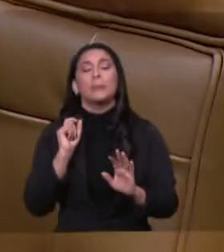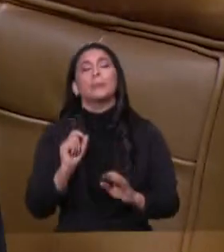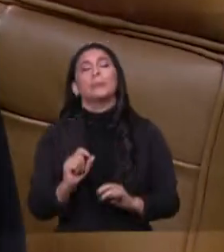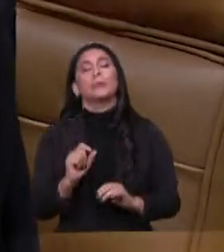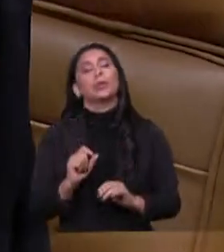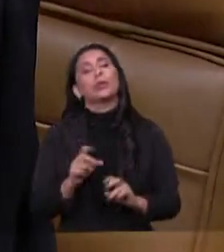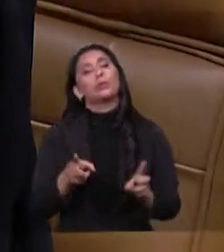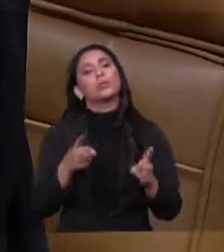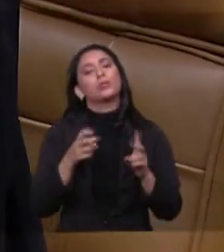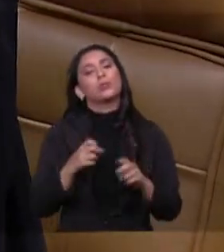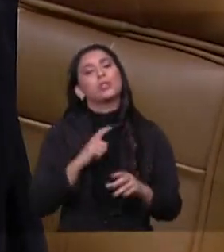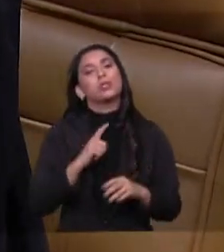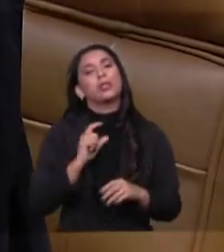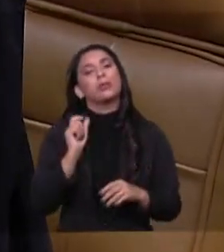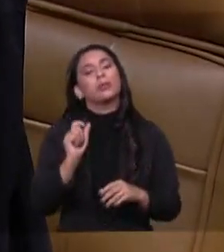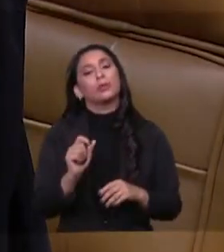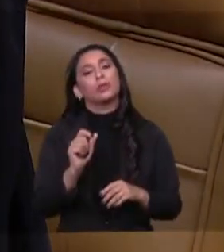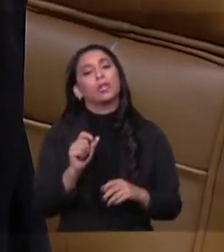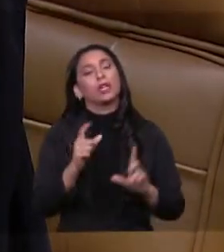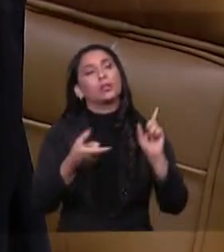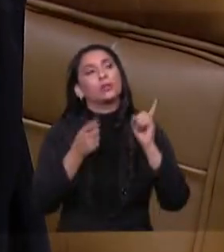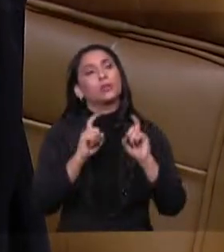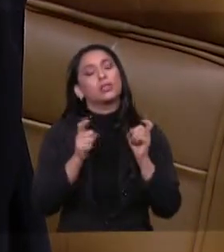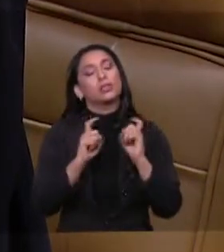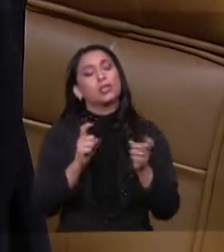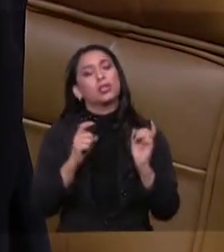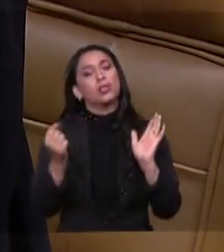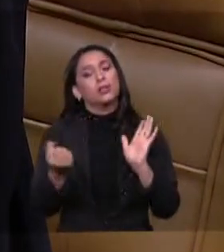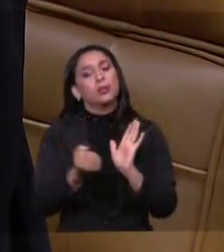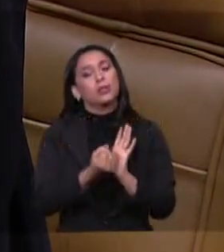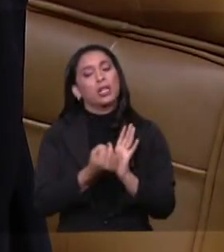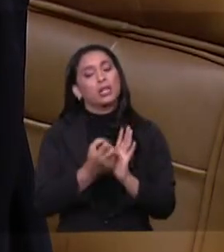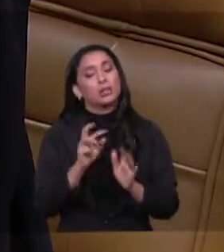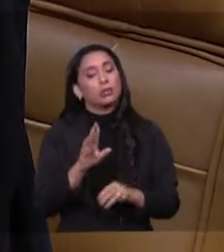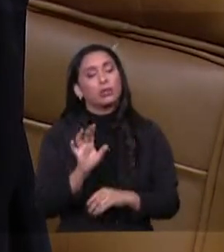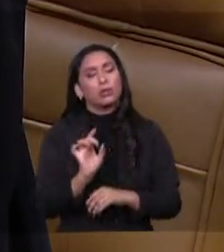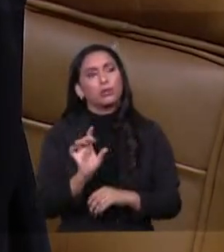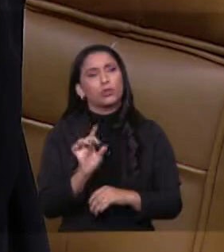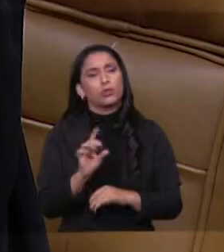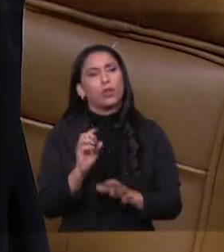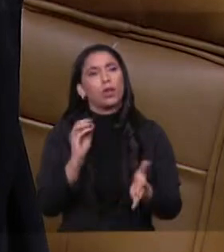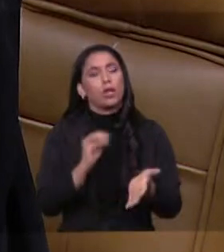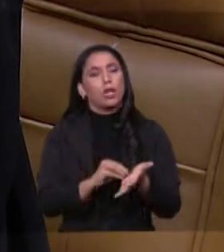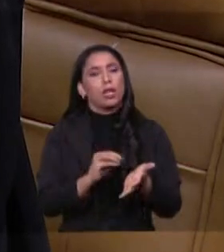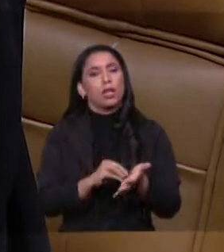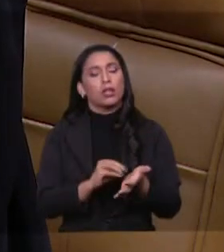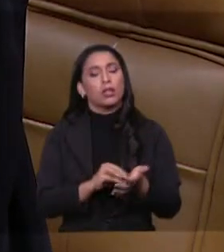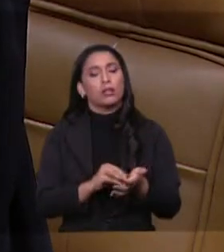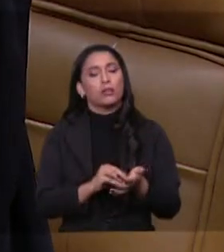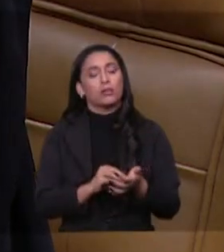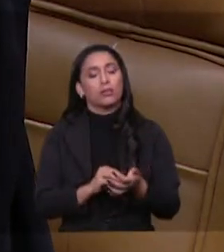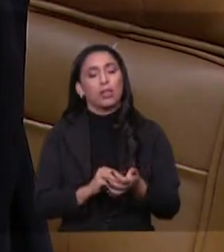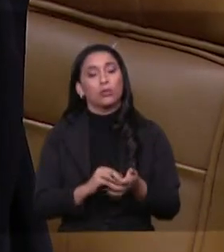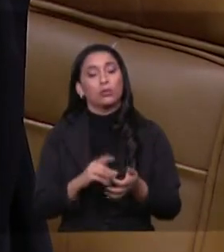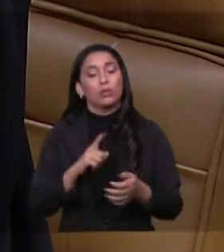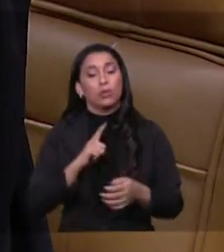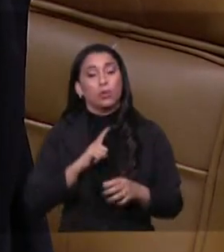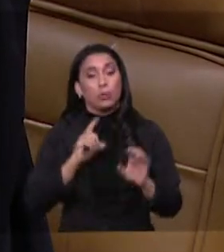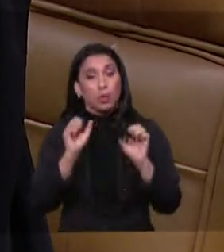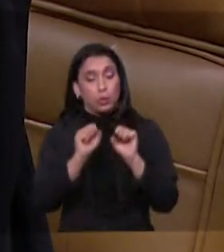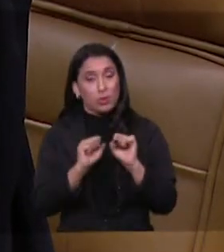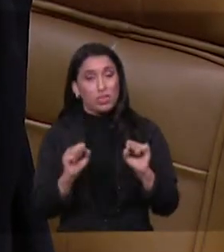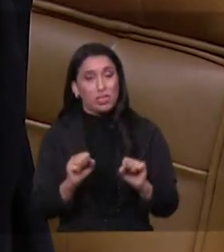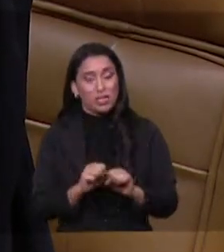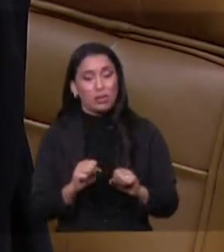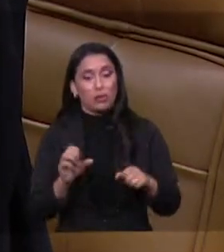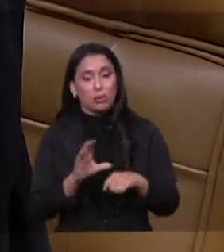nota, o reconhecimento e o procedimento administrativo demarcatório não devem estar condicionados à ausência de título dominial. Isso porque o sistema